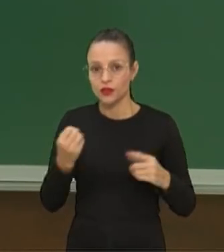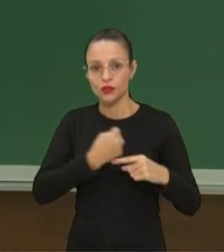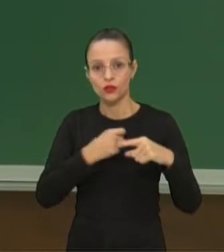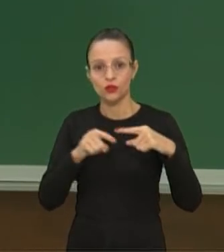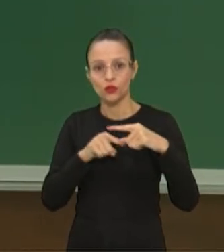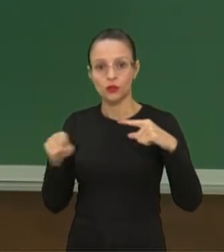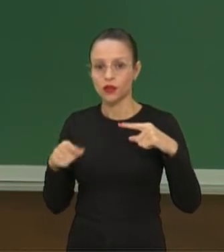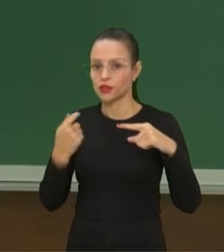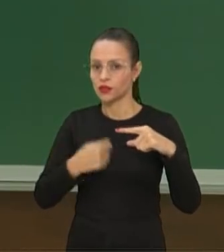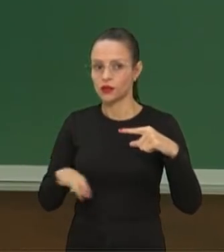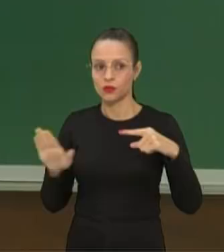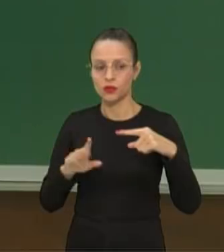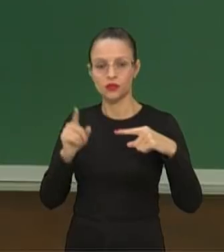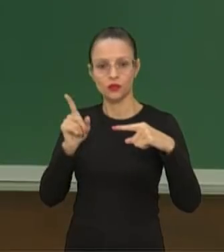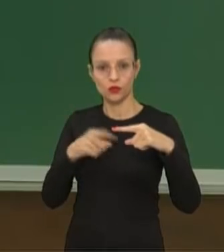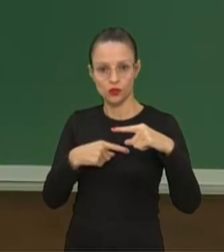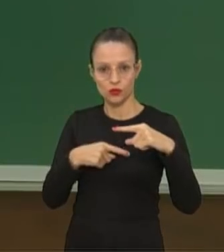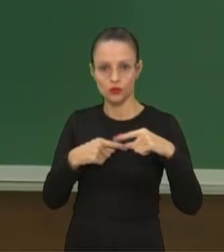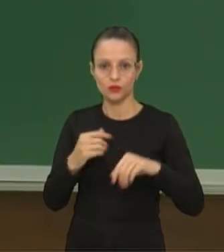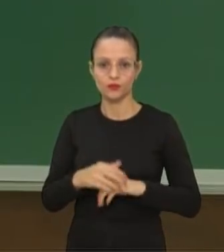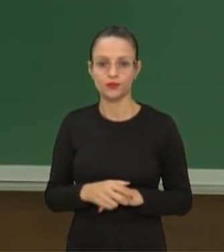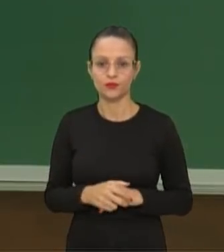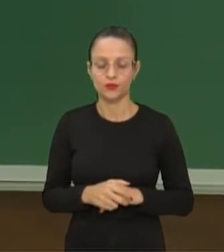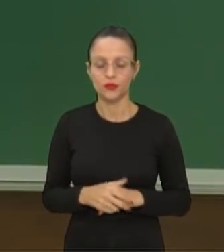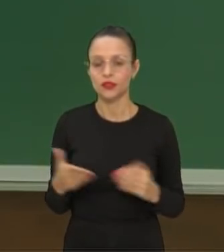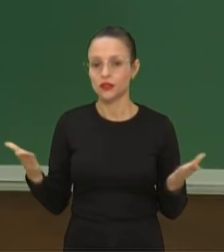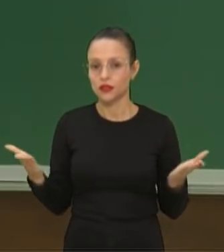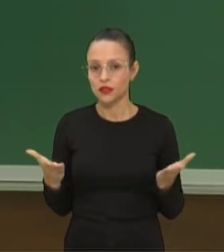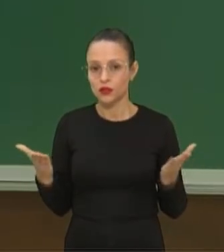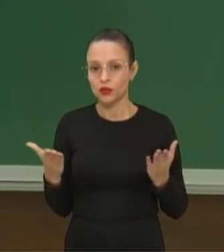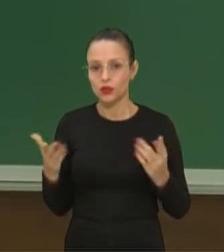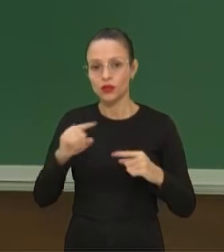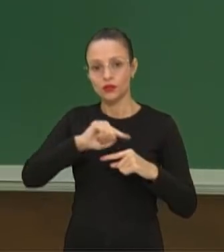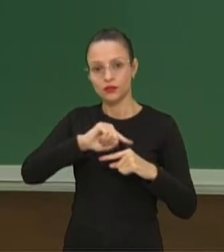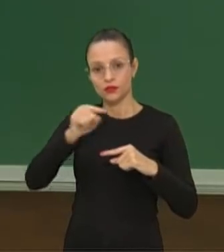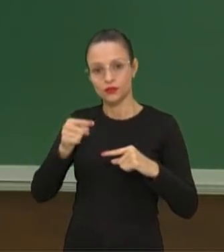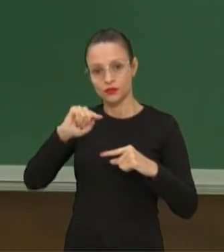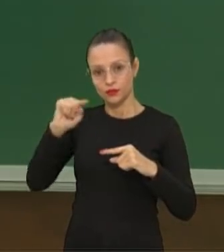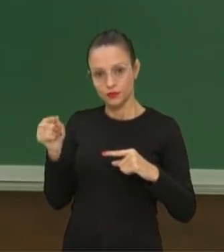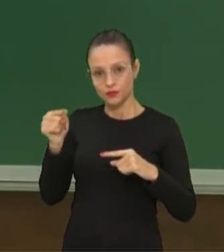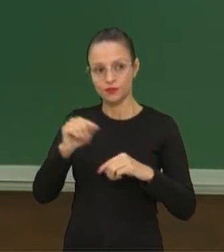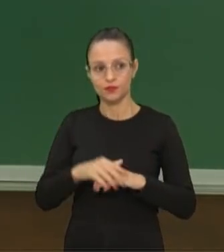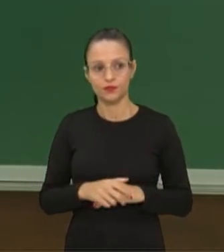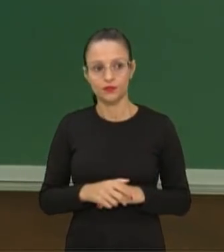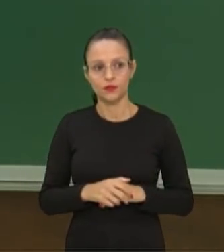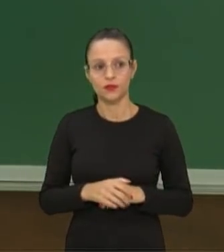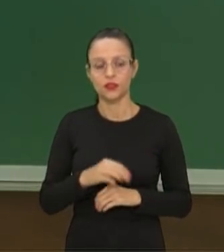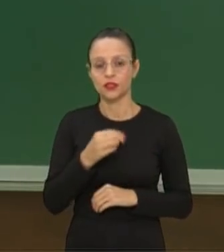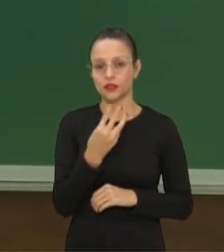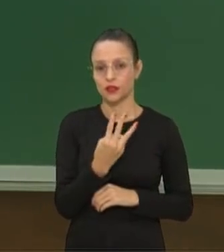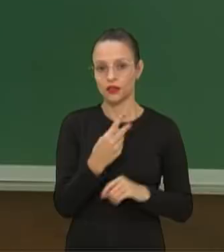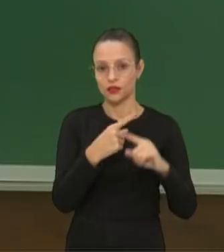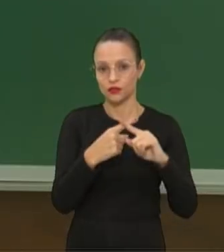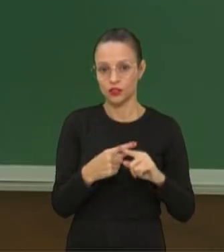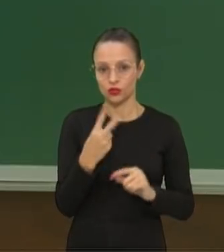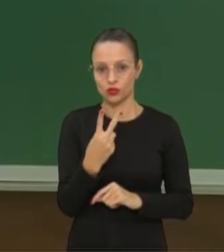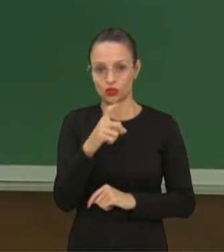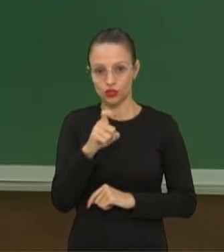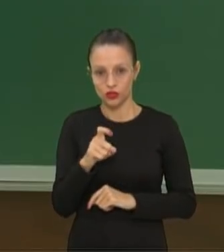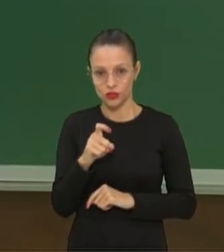não é mais necessário, então cortei os denominadores. Agora eu vou fazer a propriedade distributiva. 3 vezes o 2x